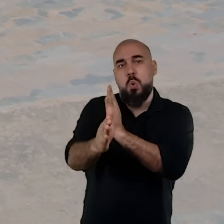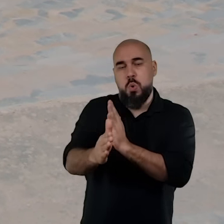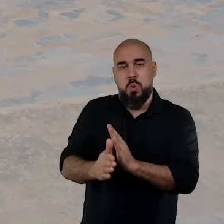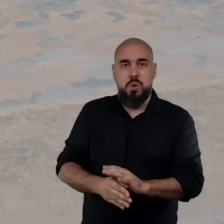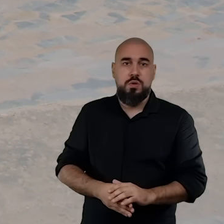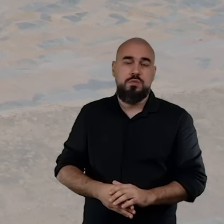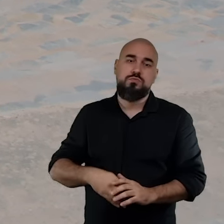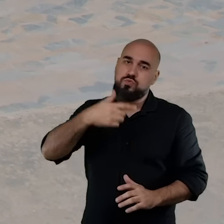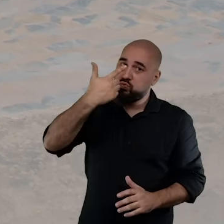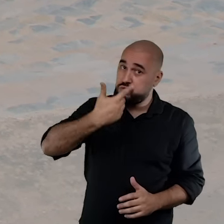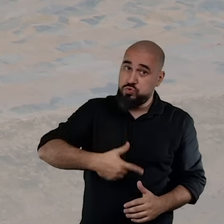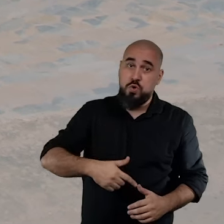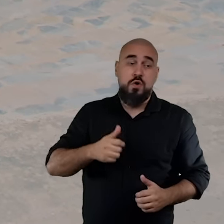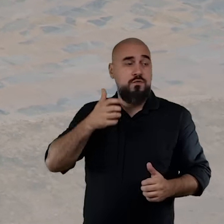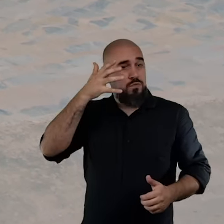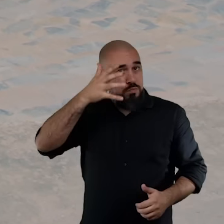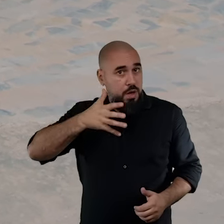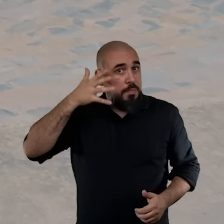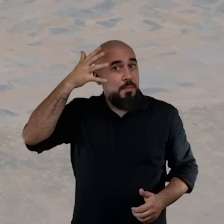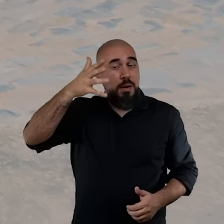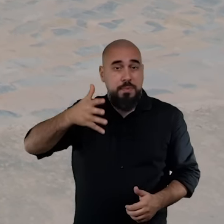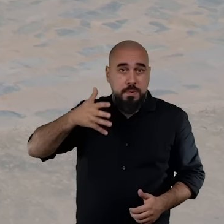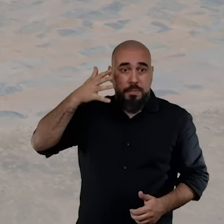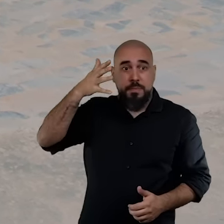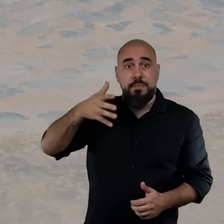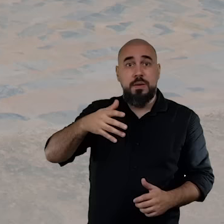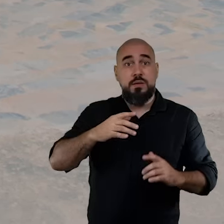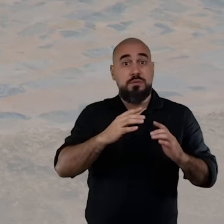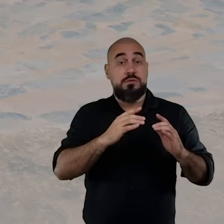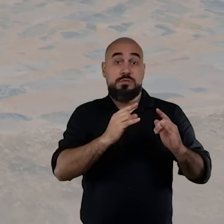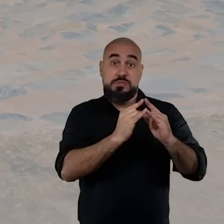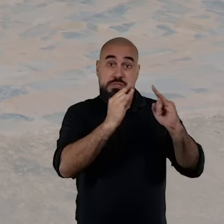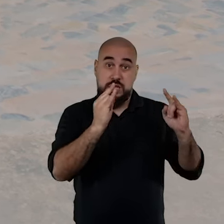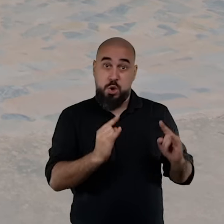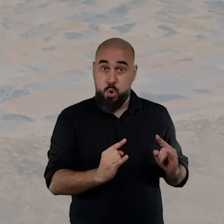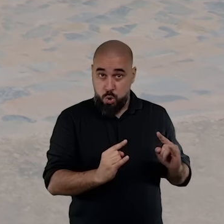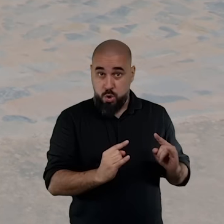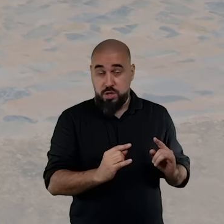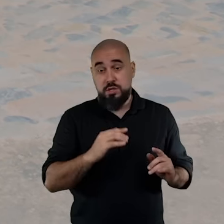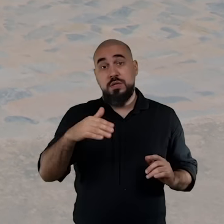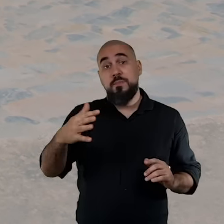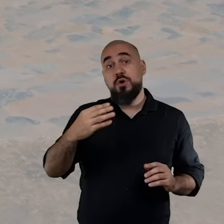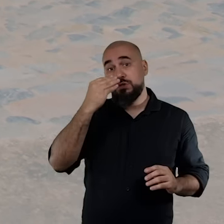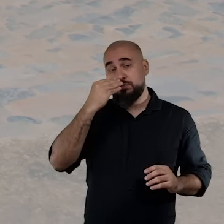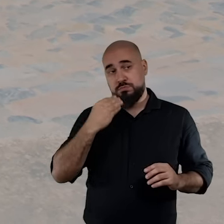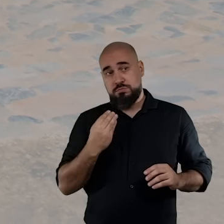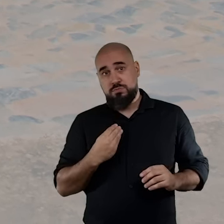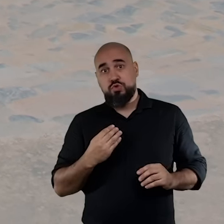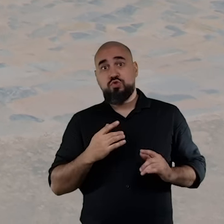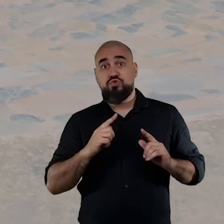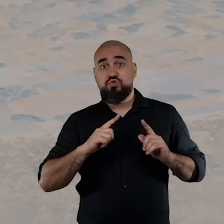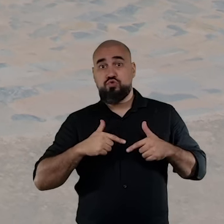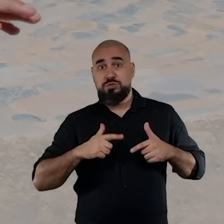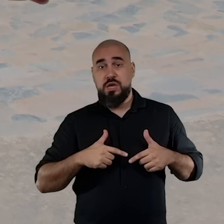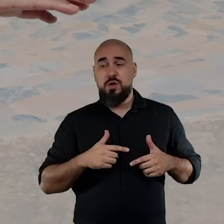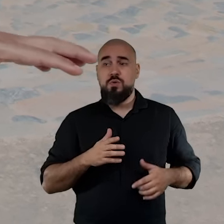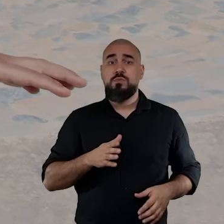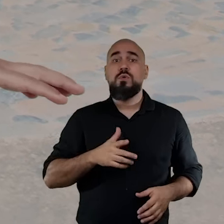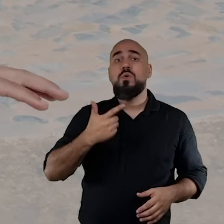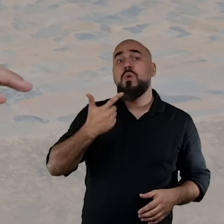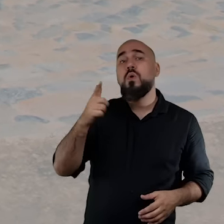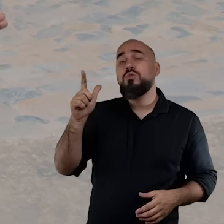outra localidade, começando tudo de novo, pregando o evangelho primeiro na sinagoga, depois sendo rejeitado pelos judeus, partindo